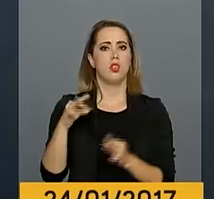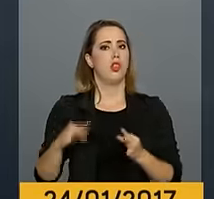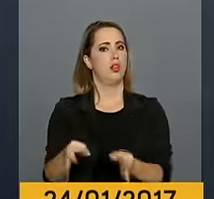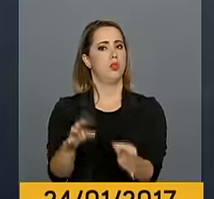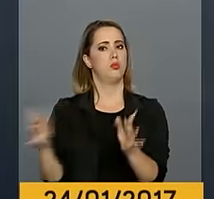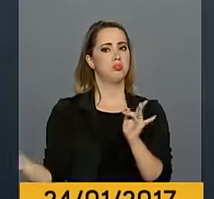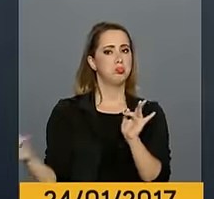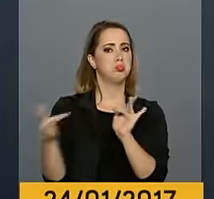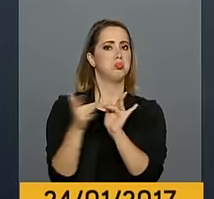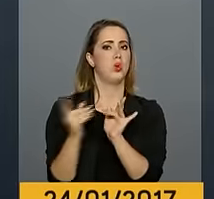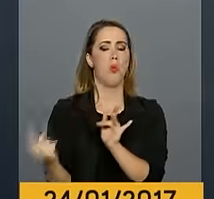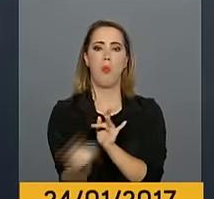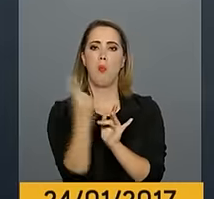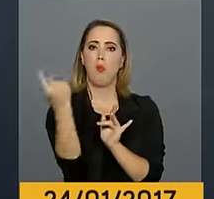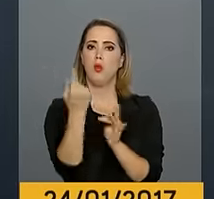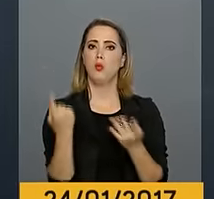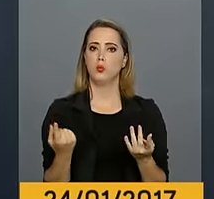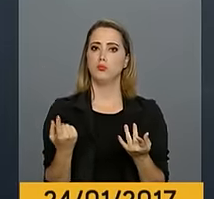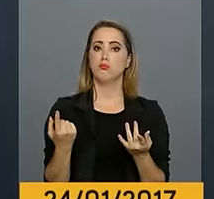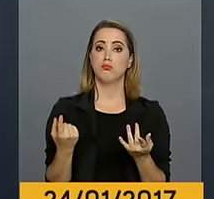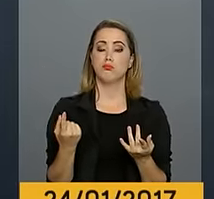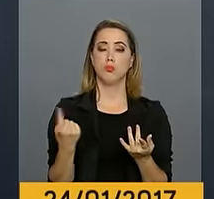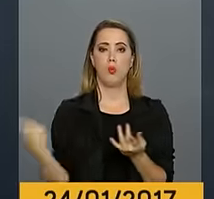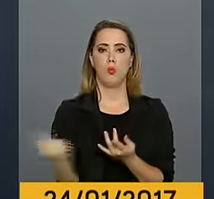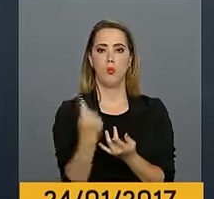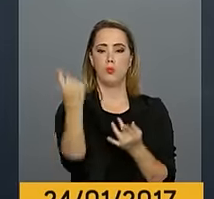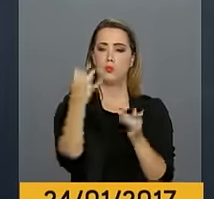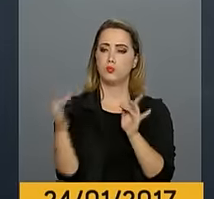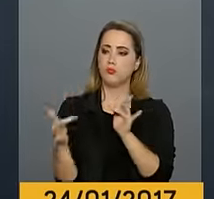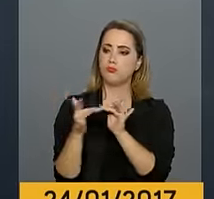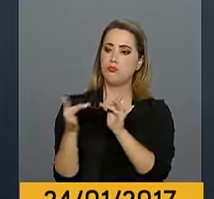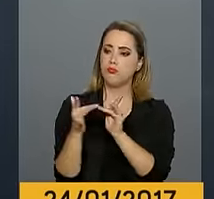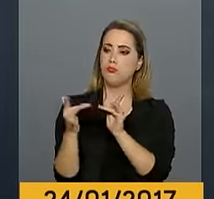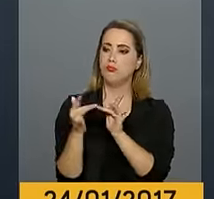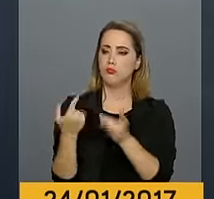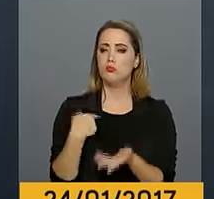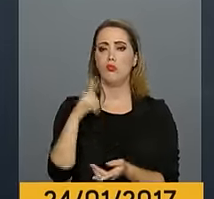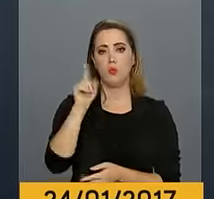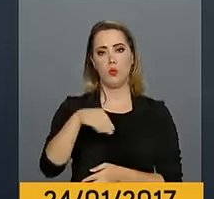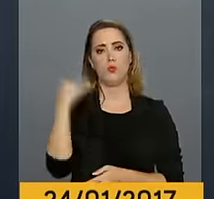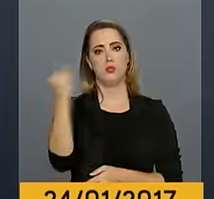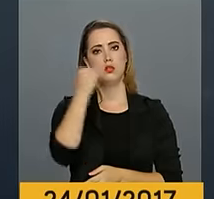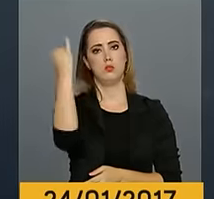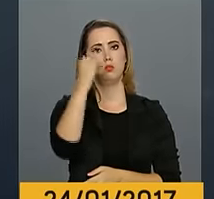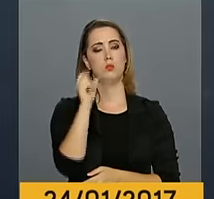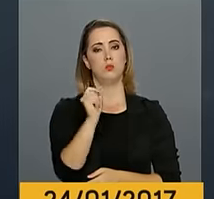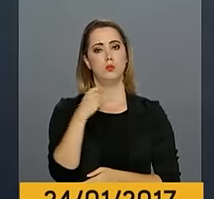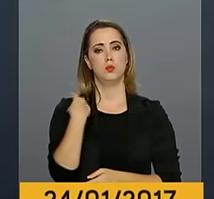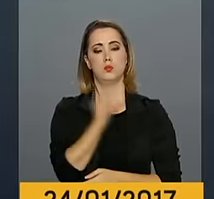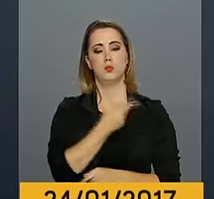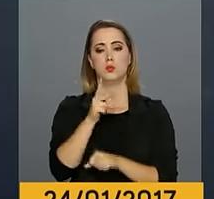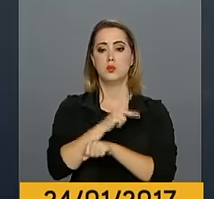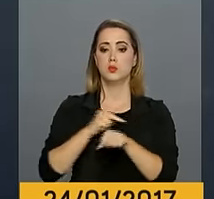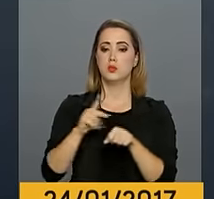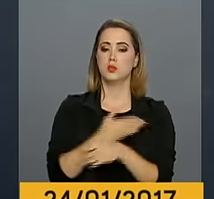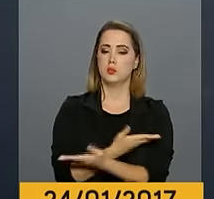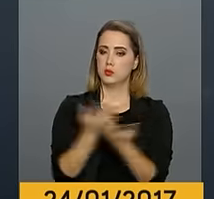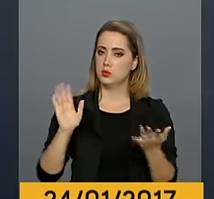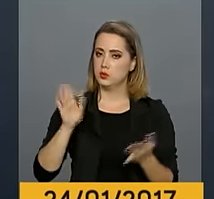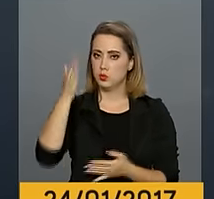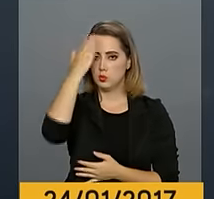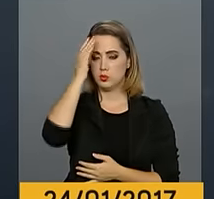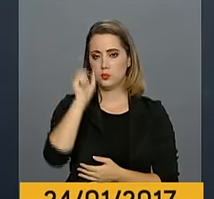linguagem, repito, universal. E tendo uma linguagem universal, é fundamental para o nosso país. Os senhores sabem